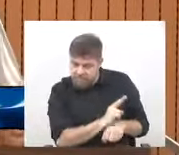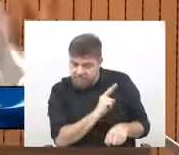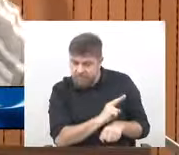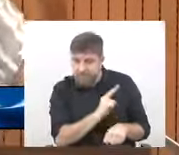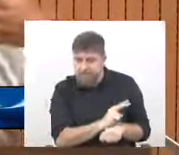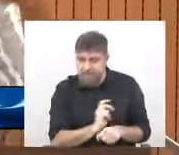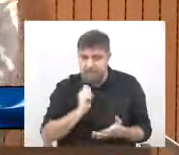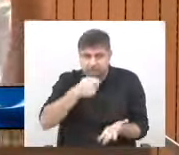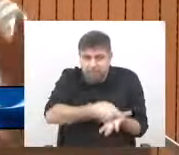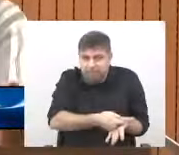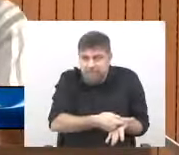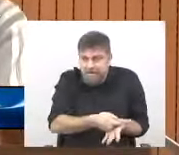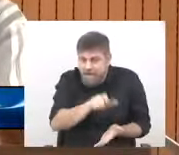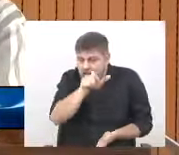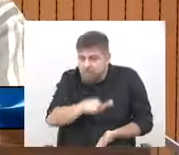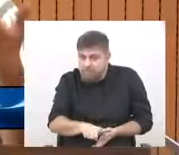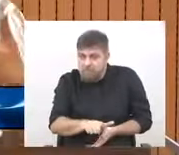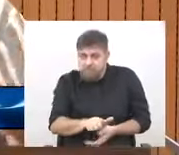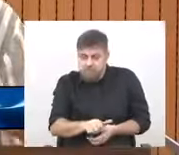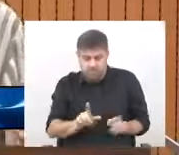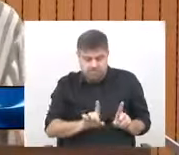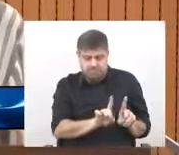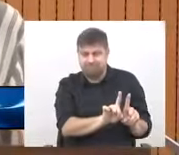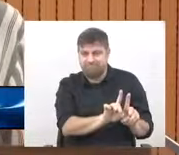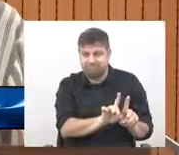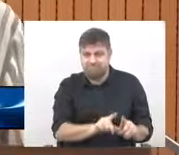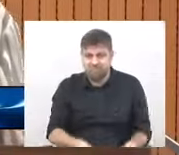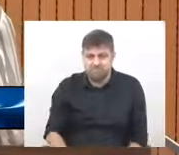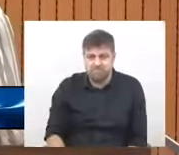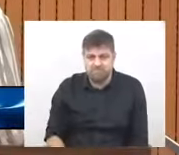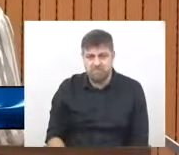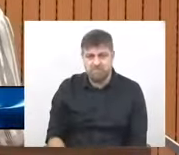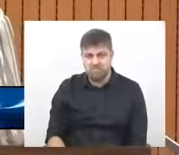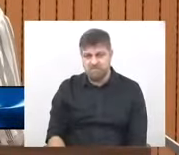alguém para cuidar dos seus filhos. Essa não é uma situação